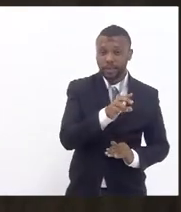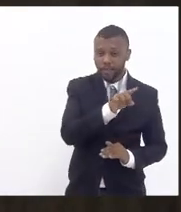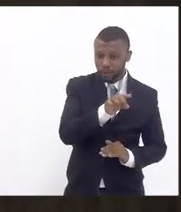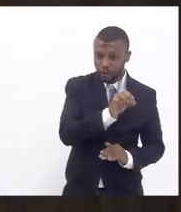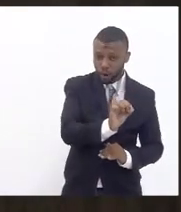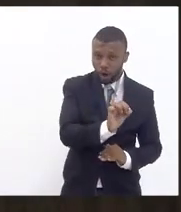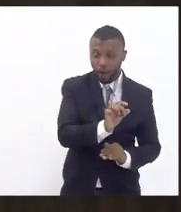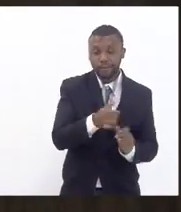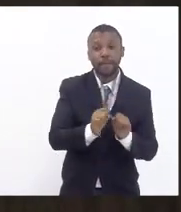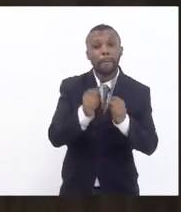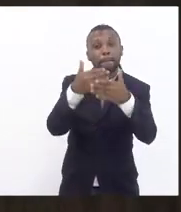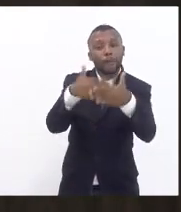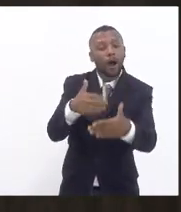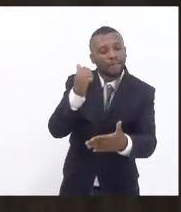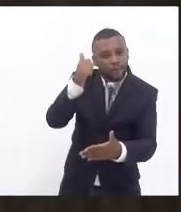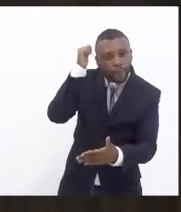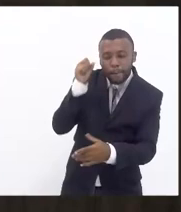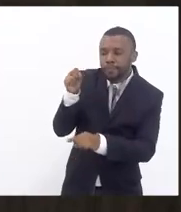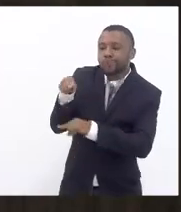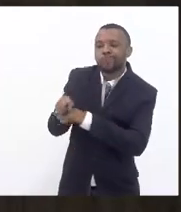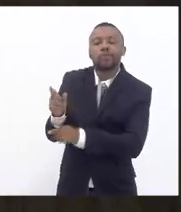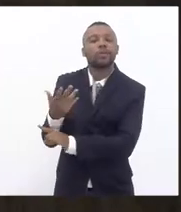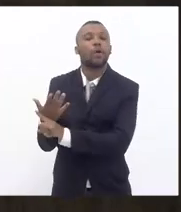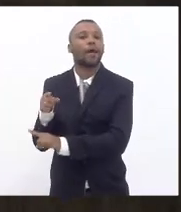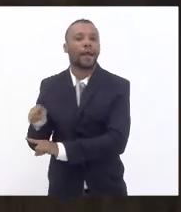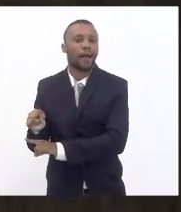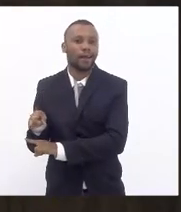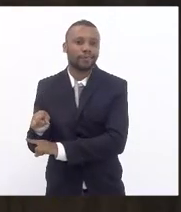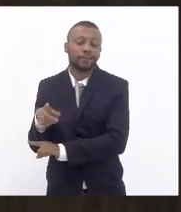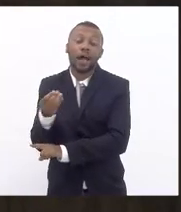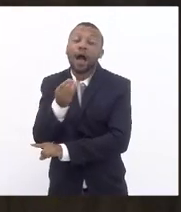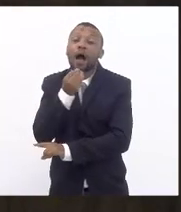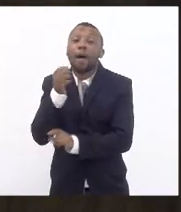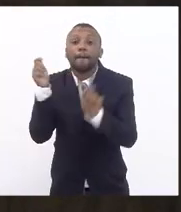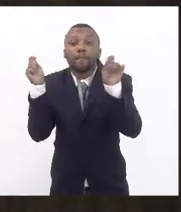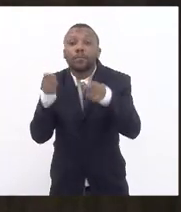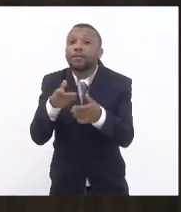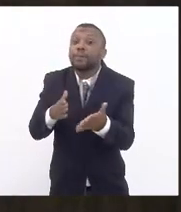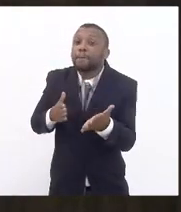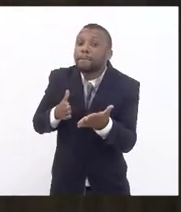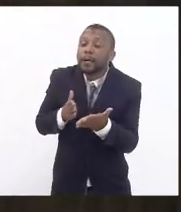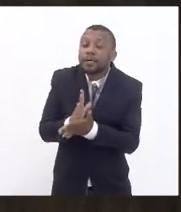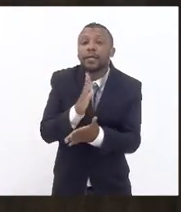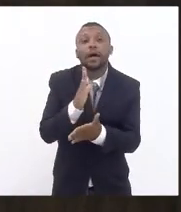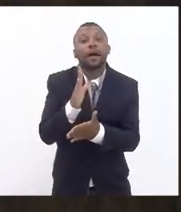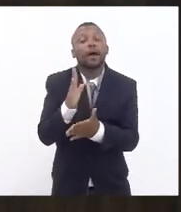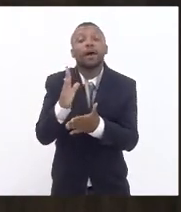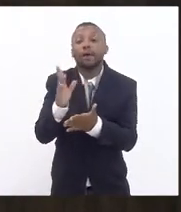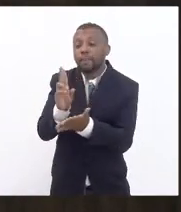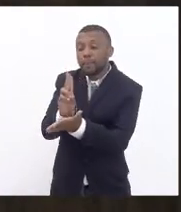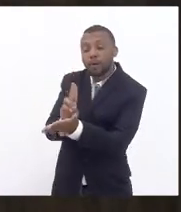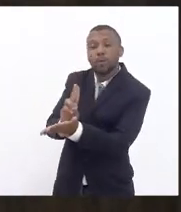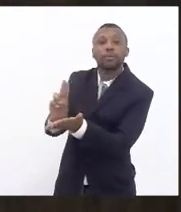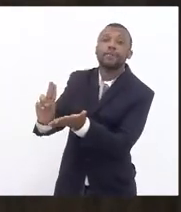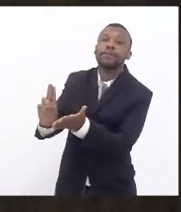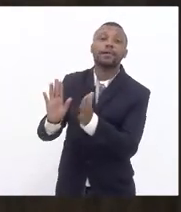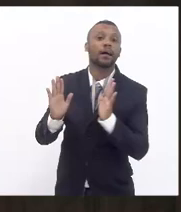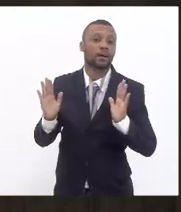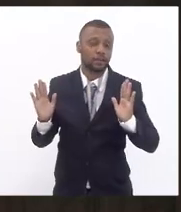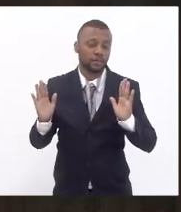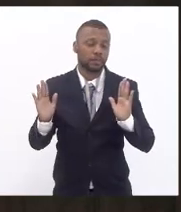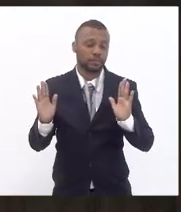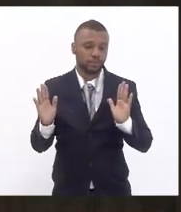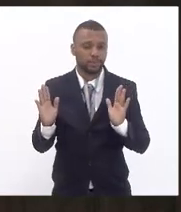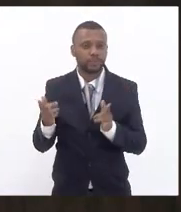diferença. A diferença de ter possibilidade de passar para a universidade. E nessa